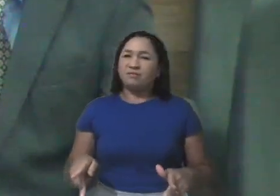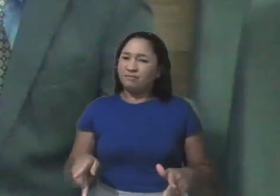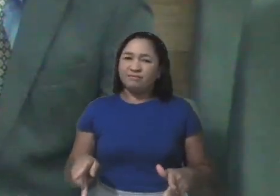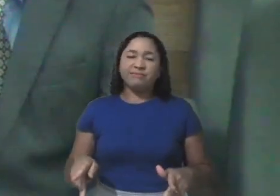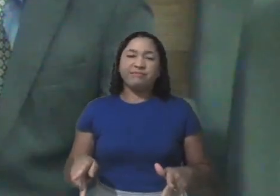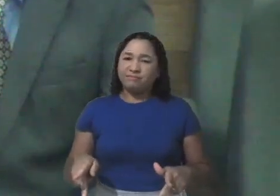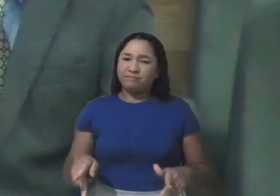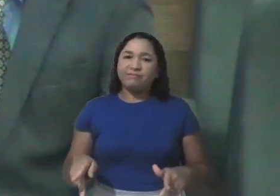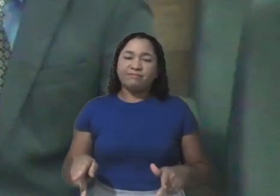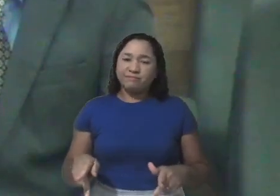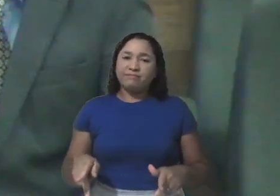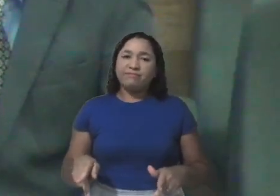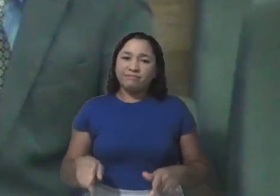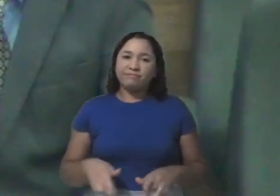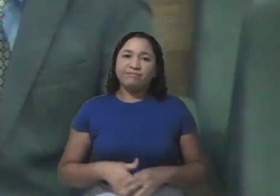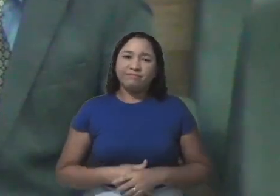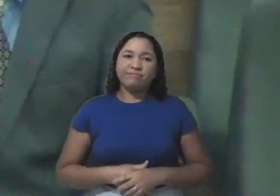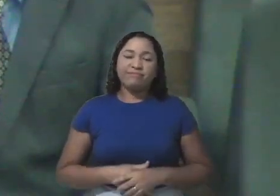de doutrinas.